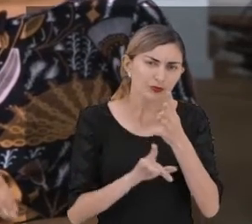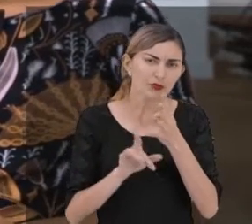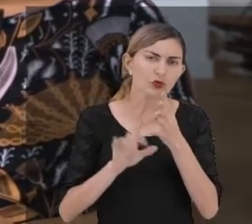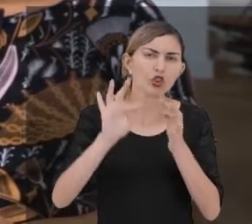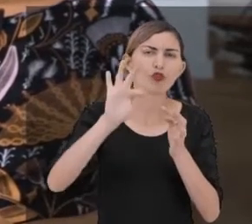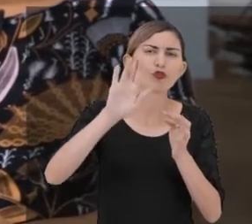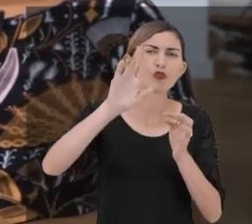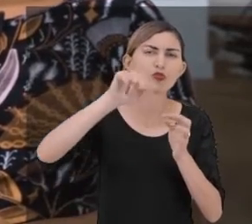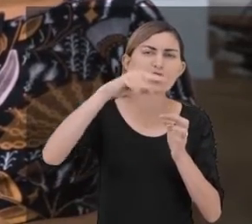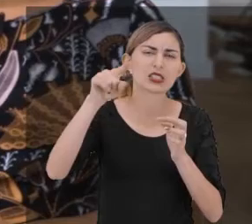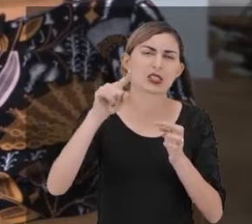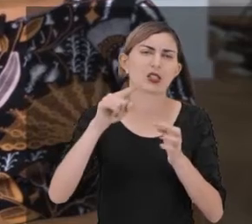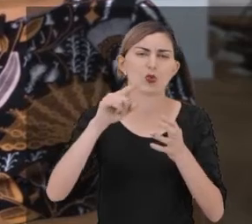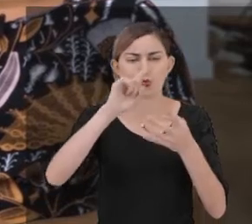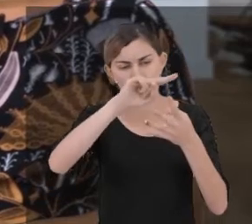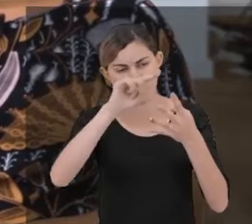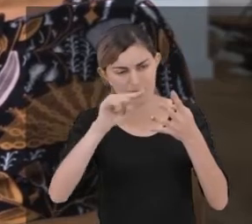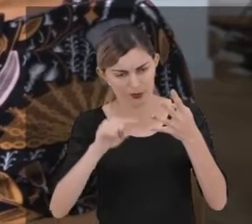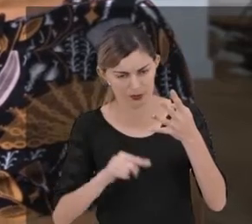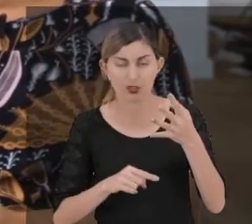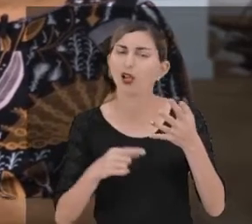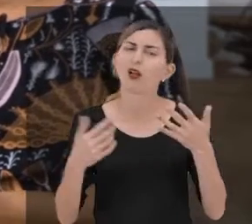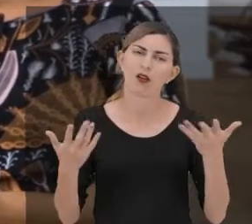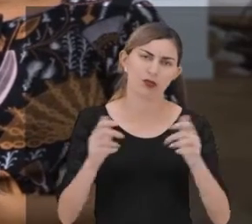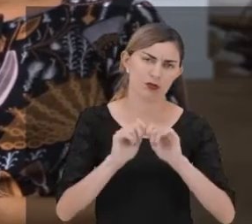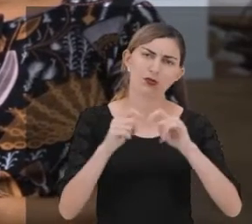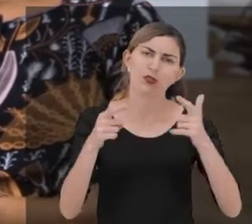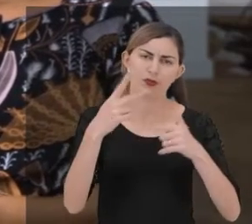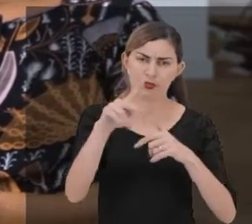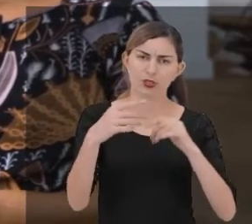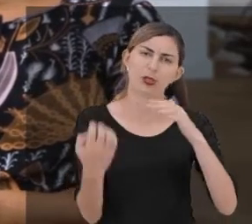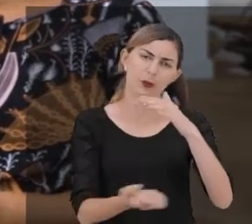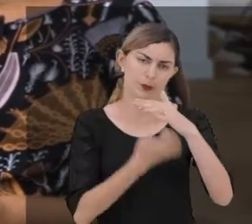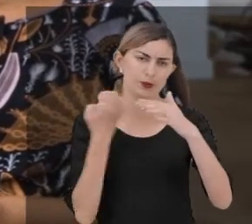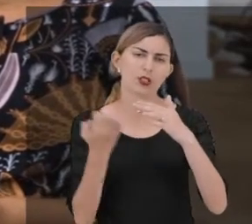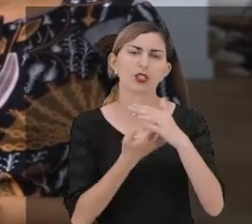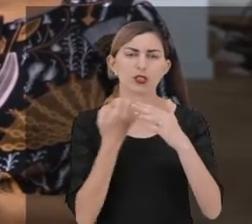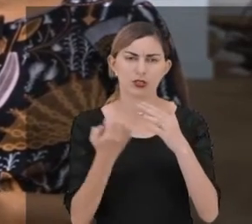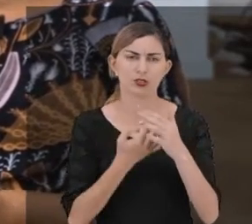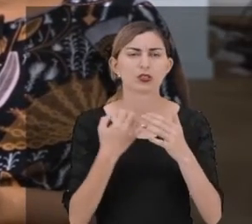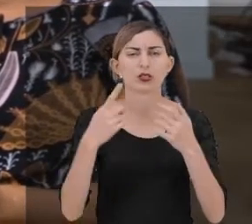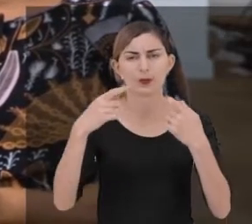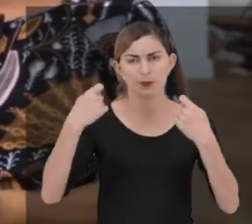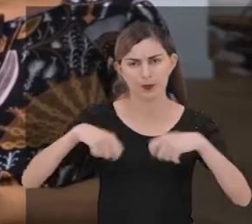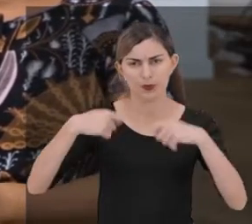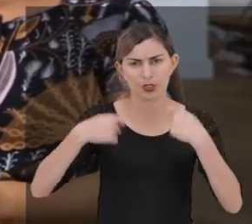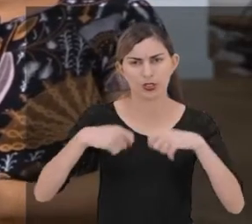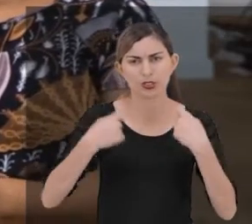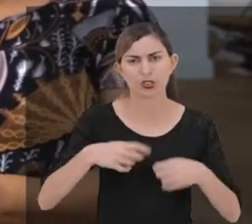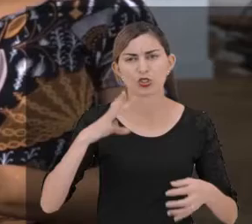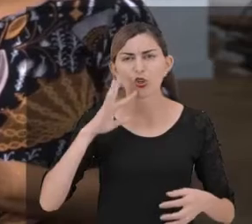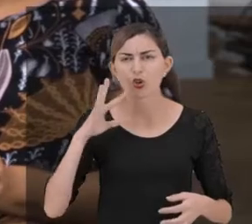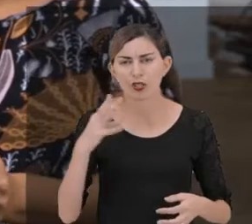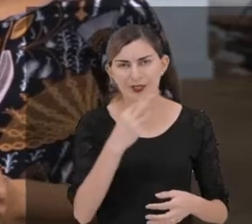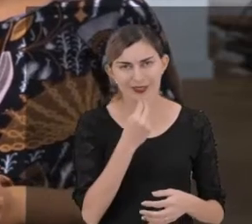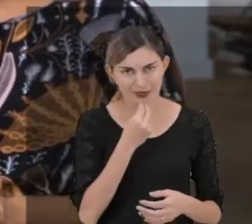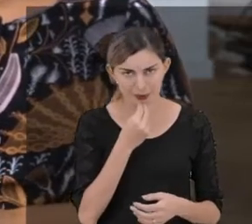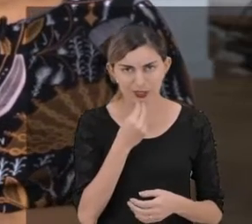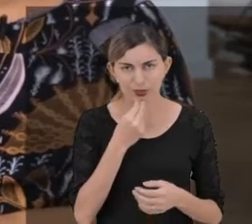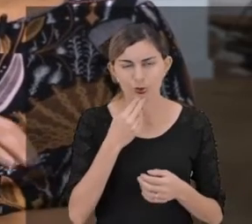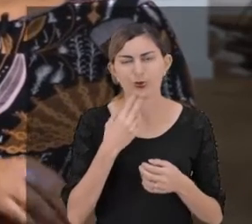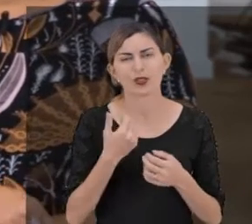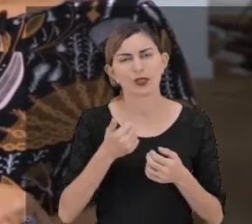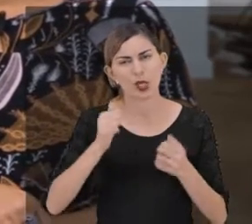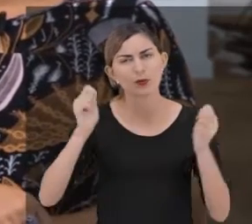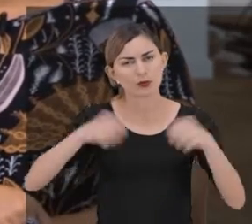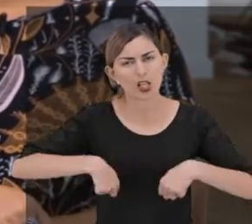de funções. É óbvio que você, numa empresa, você precisa absorver conhecimento para você